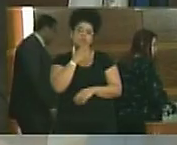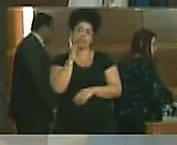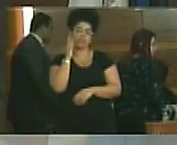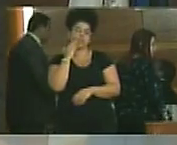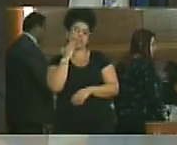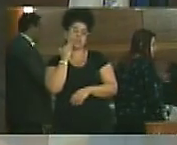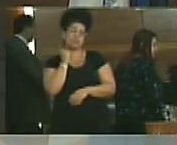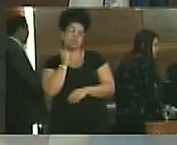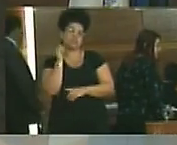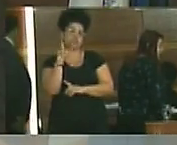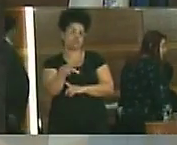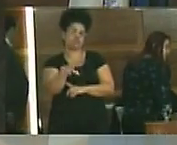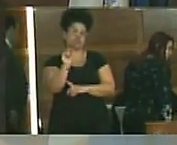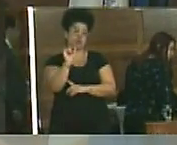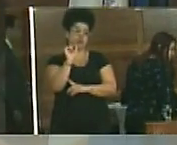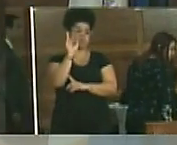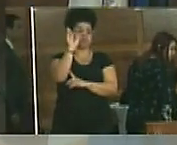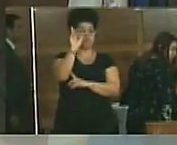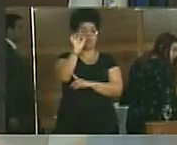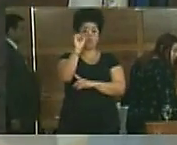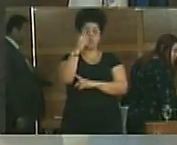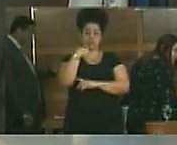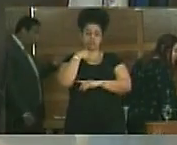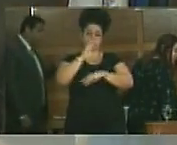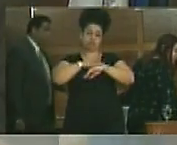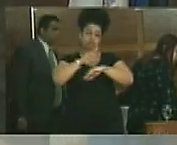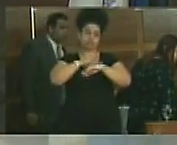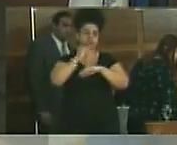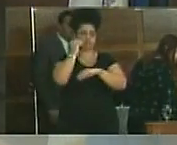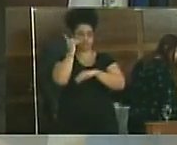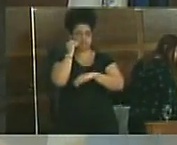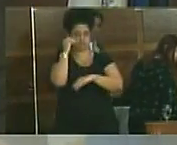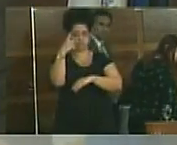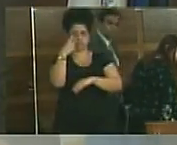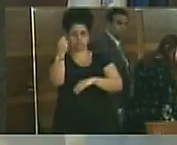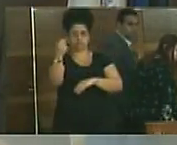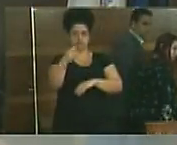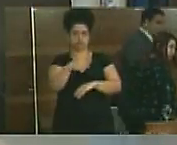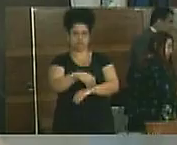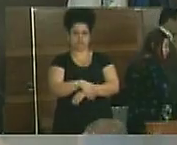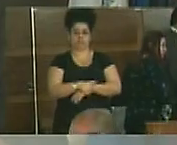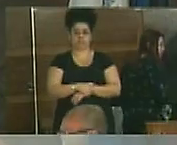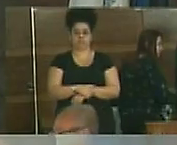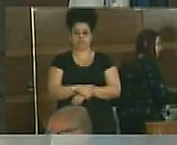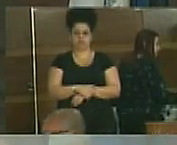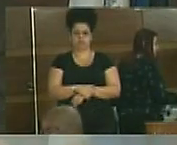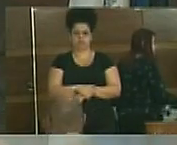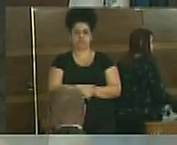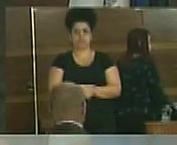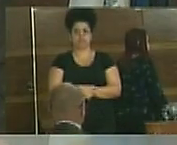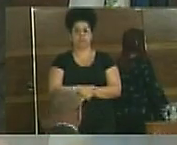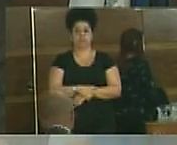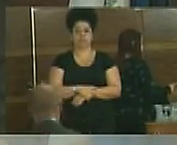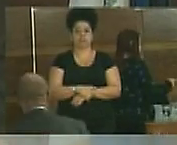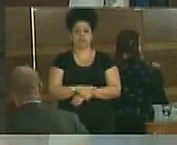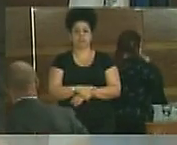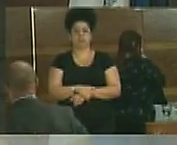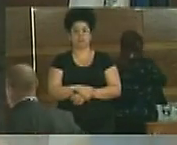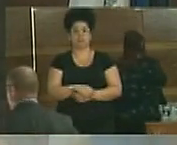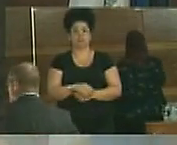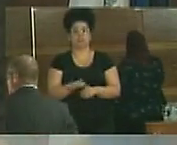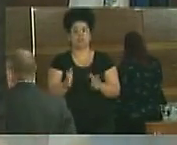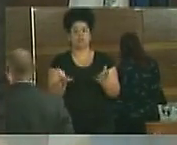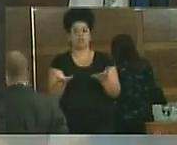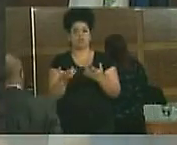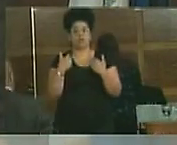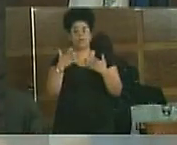o seu representante ou até ser ele mesmo, né, que traz, desperta aí esse interesse. Né? Um agradecimento aqui ao